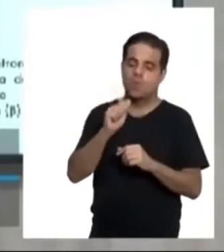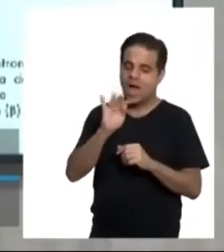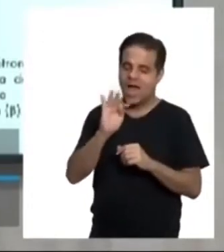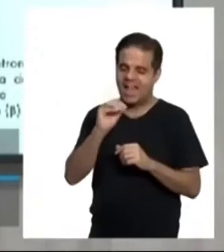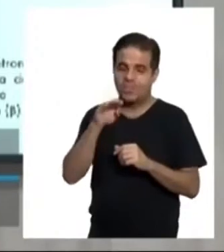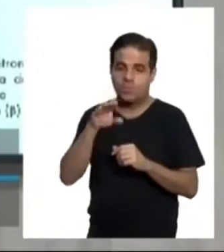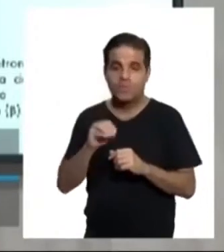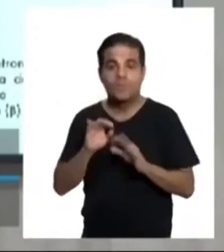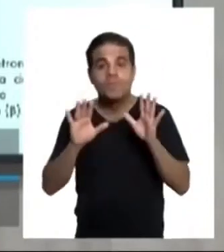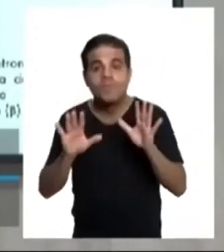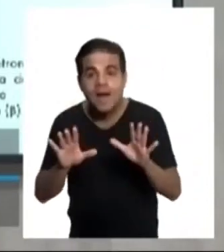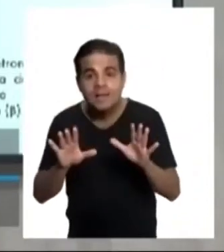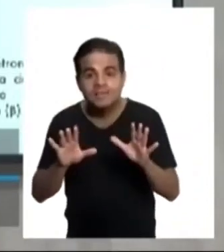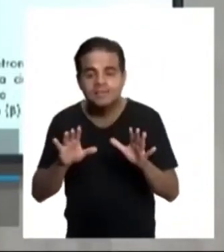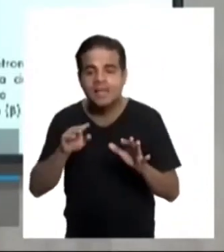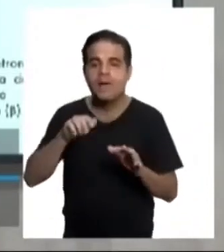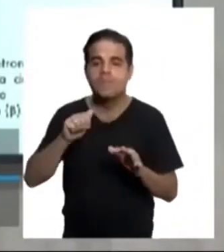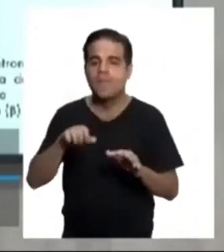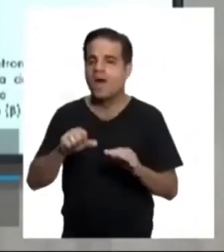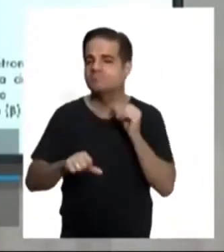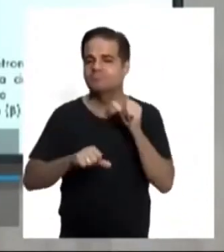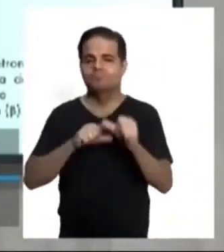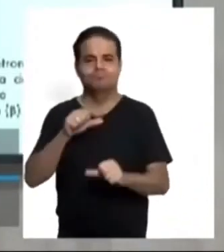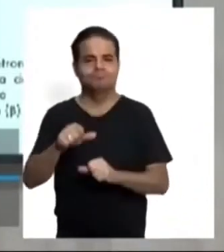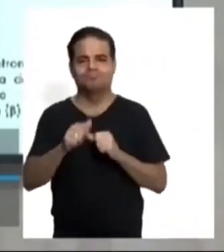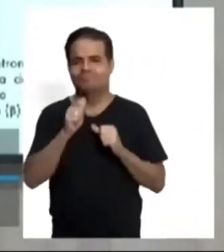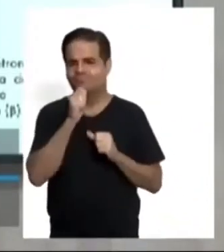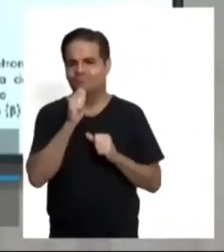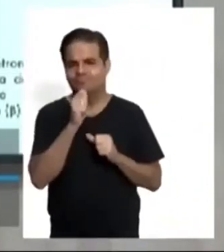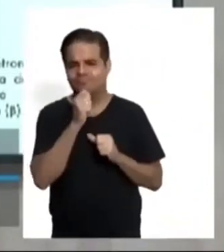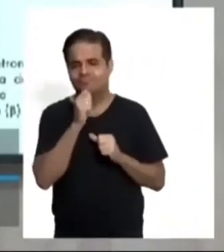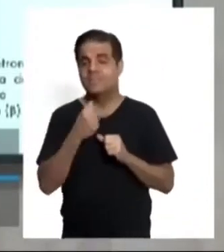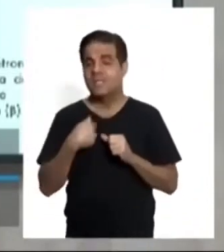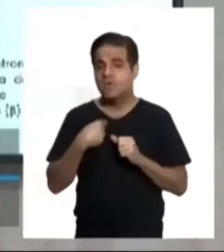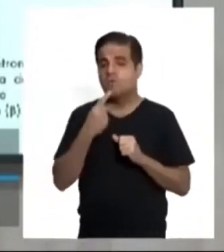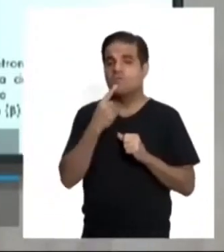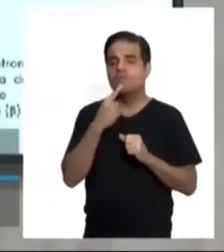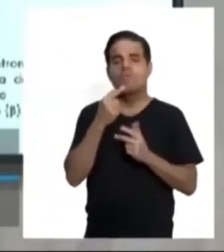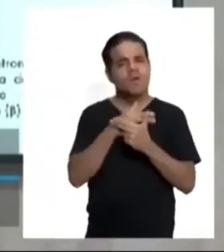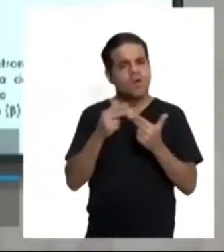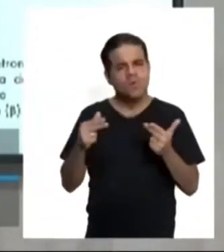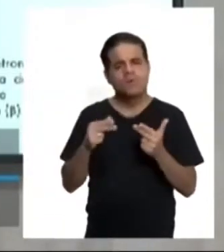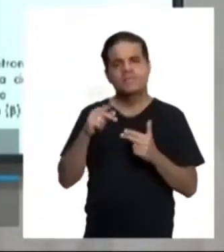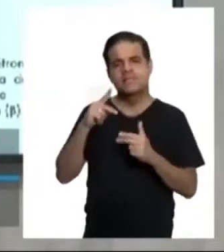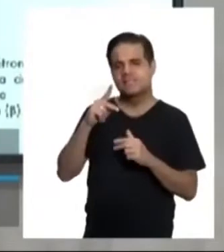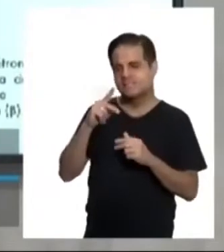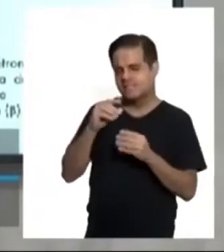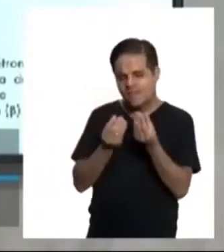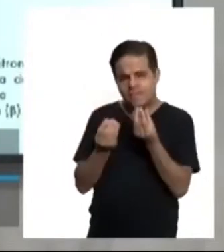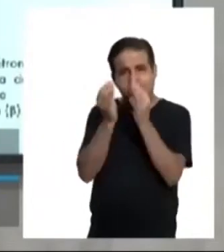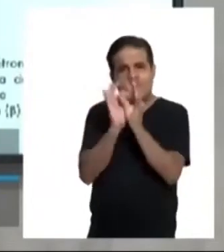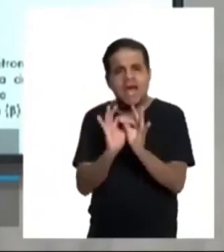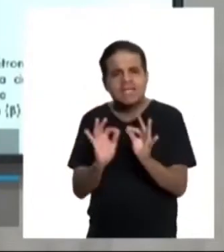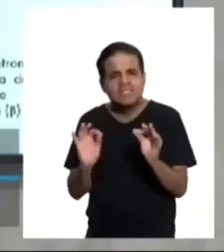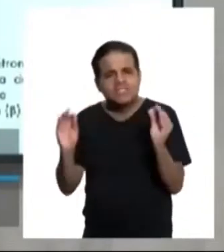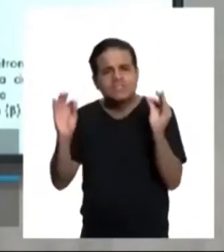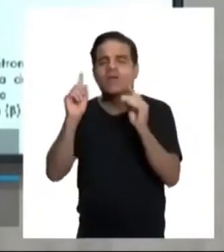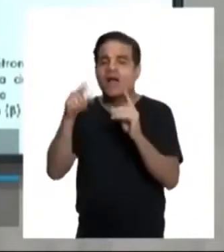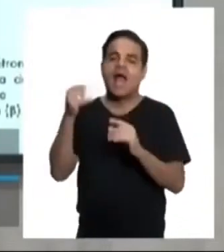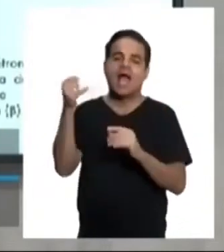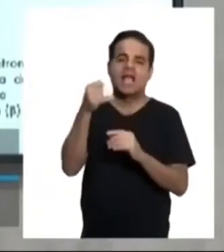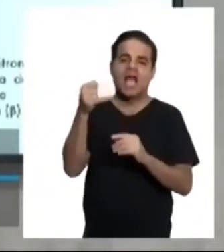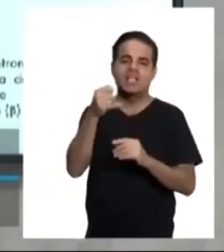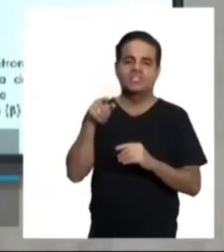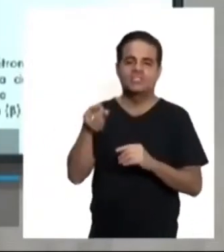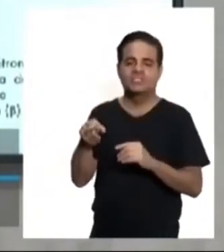que a massa não se altera. Mas eu vou dizer uma coisa para vocês, essa partícula beta é uma partícula negativa, e